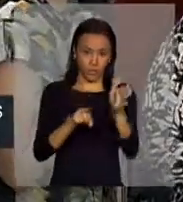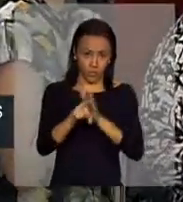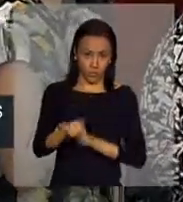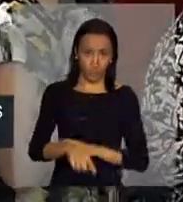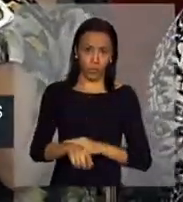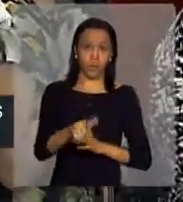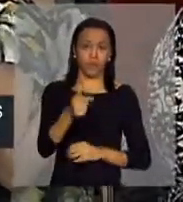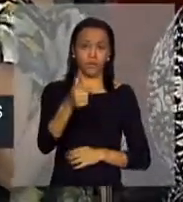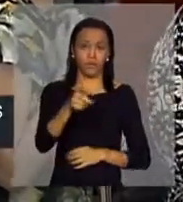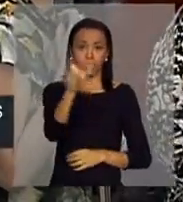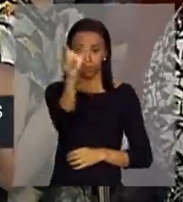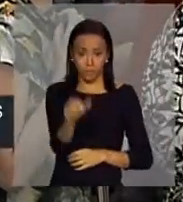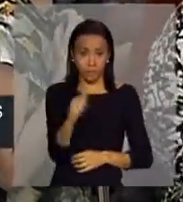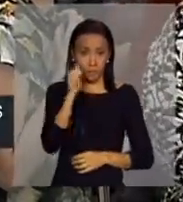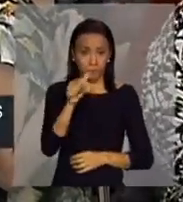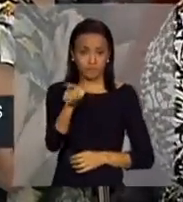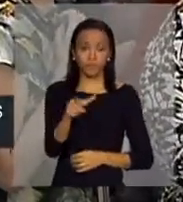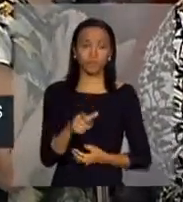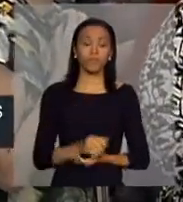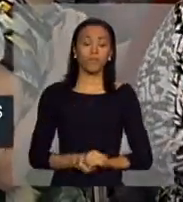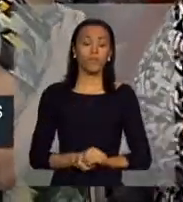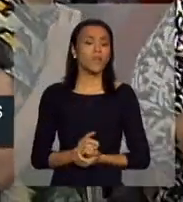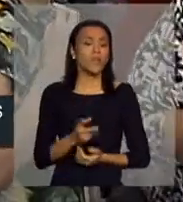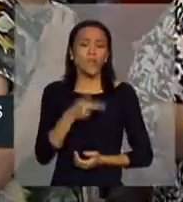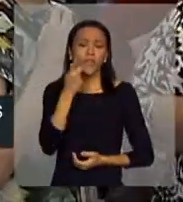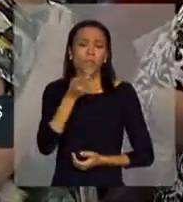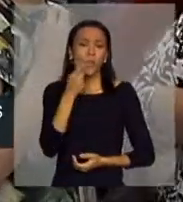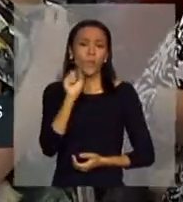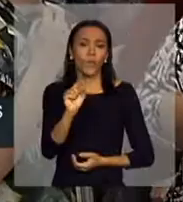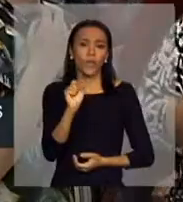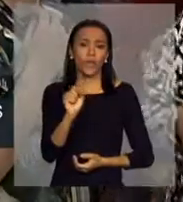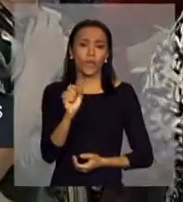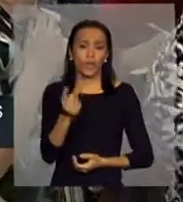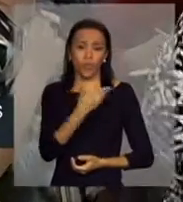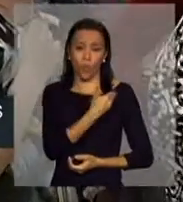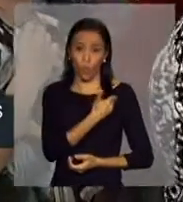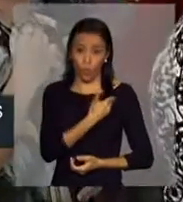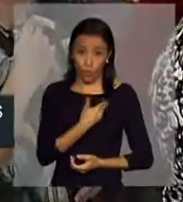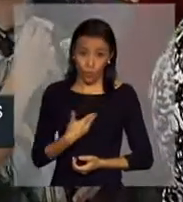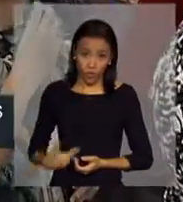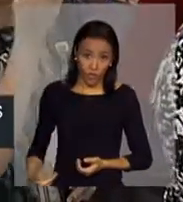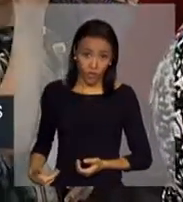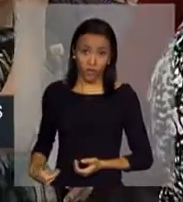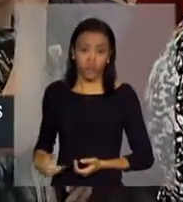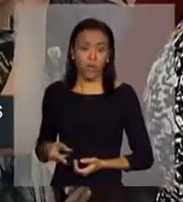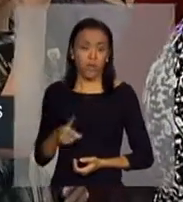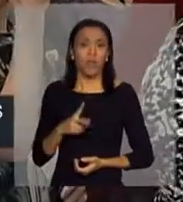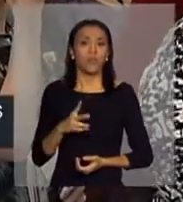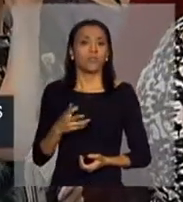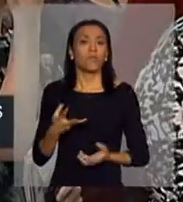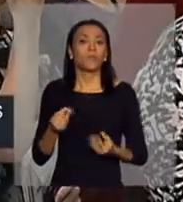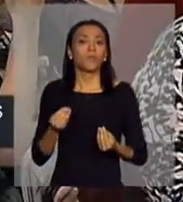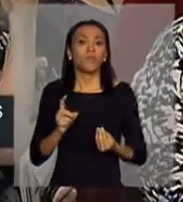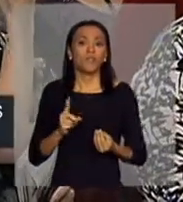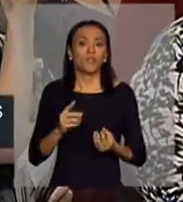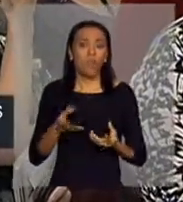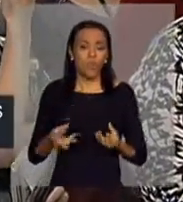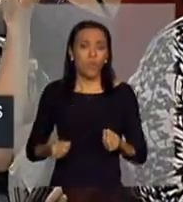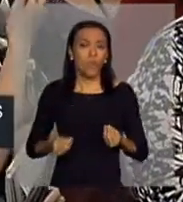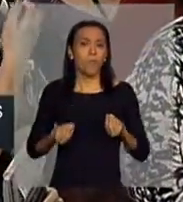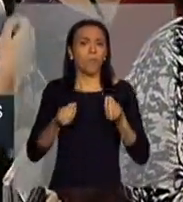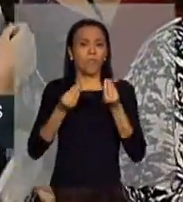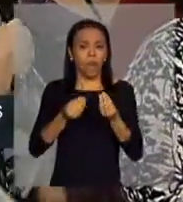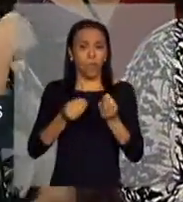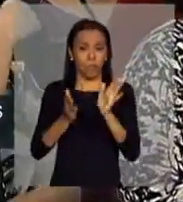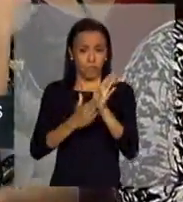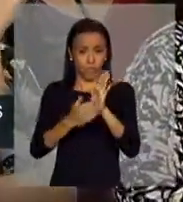a ministra Ideli, anteriormente, disseram que o governo não abriria a mão de encaminhar ao Congresso Nacional um projeto de lei, uma